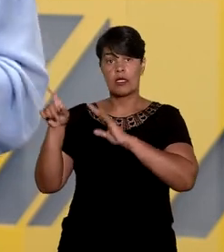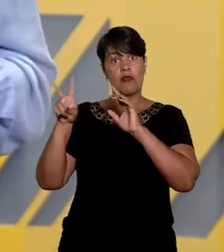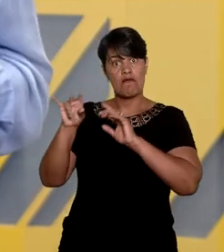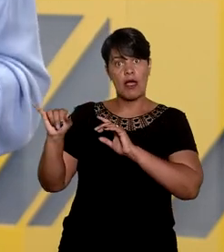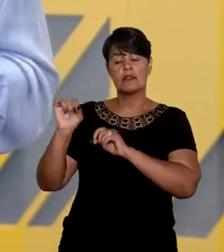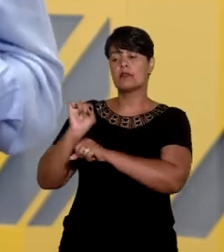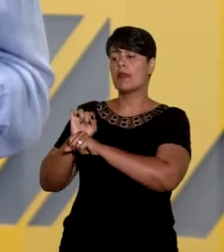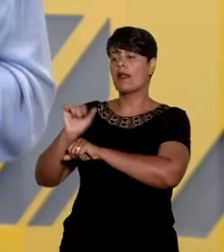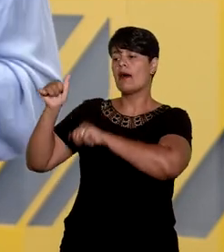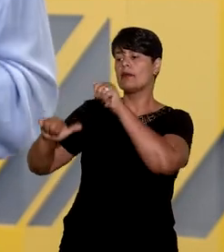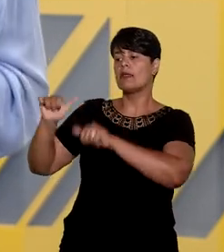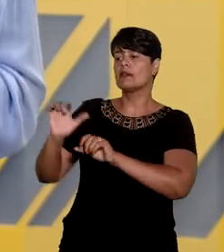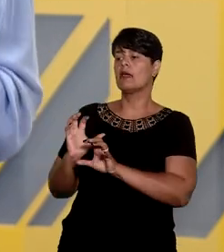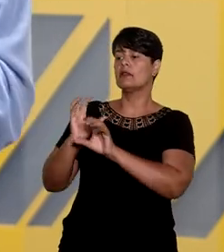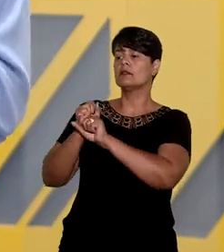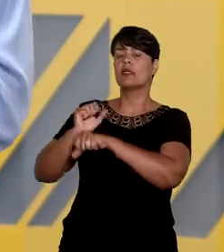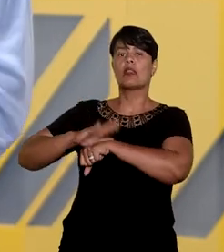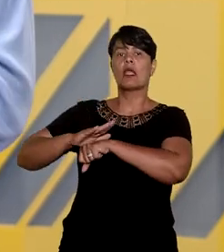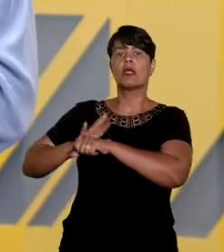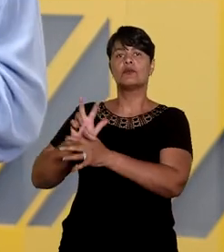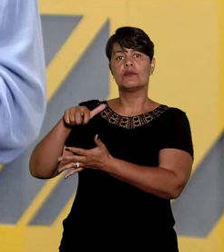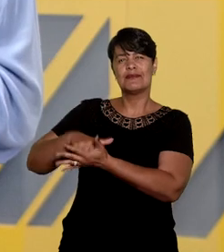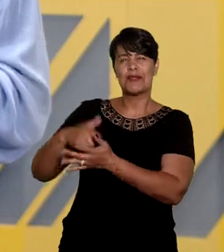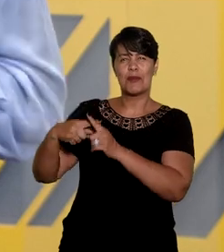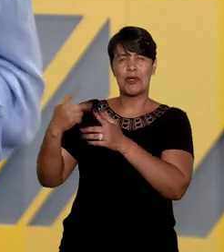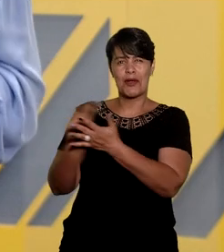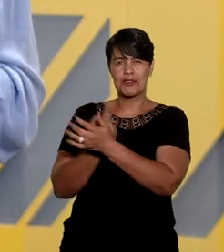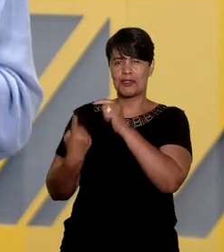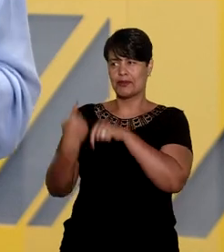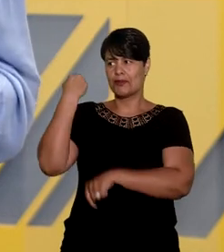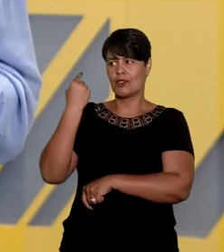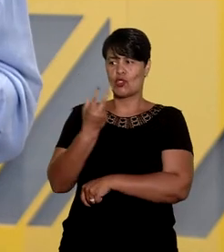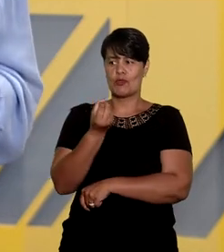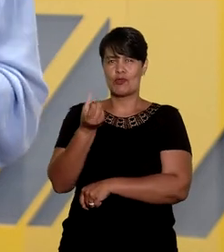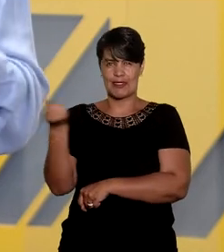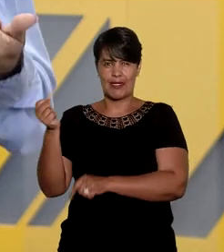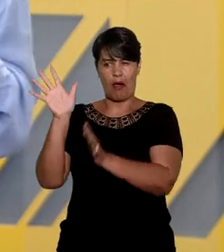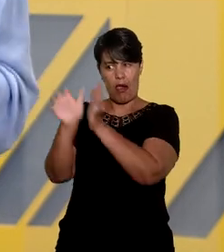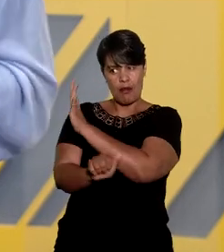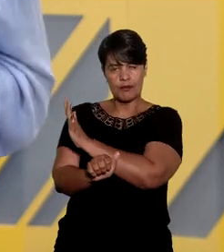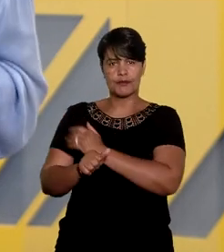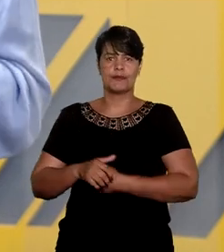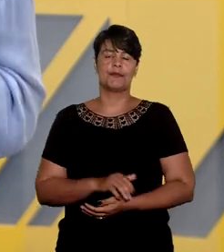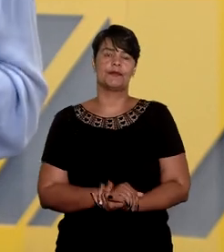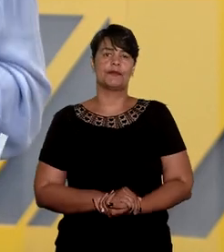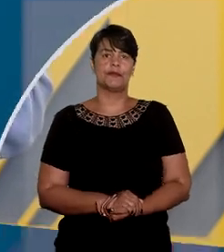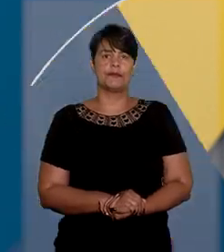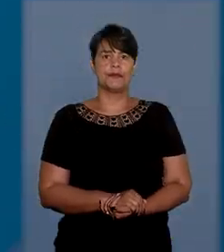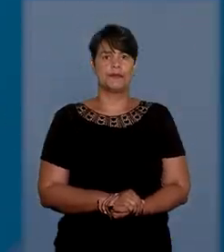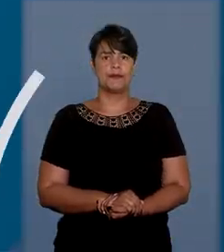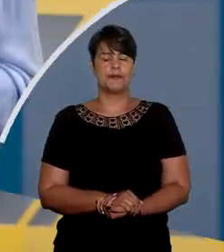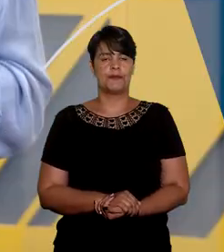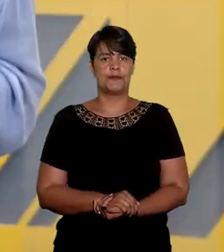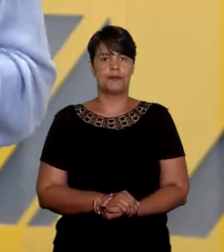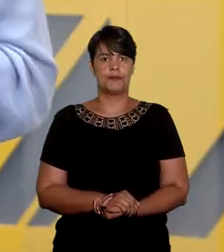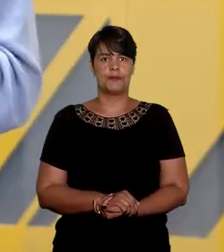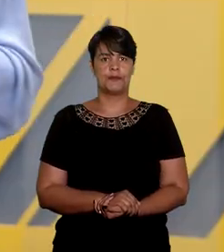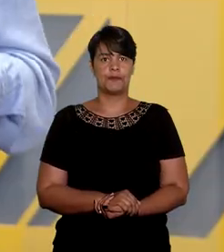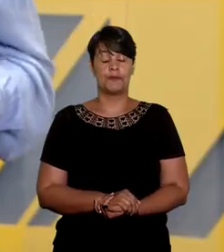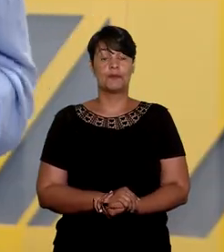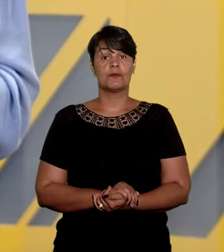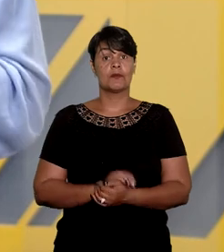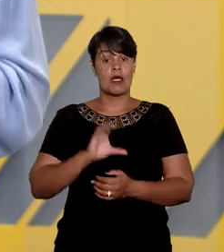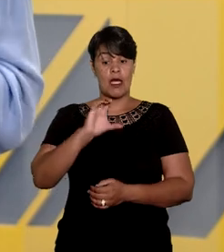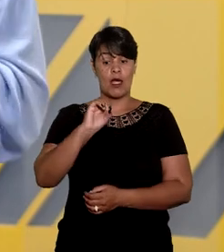a reanálise do cálculo da pena a qual foi condenada por furtos cometidos em 2006. Já